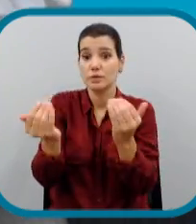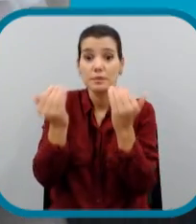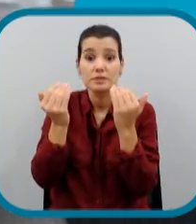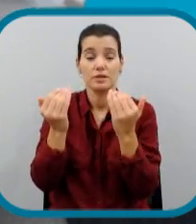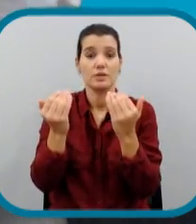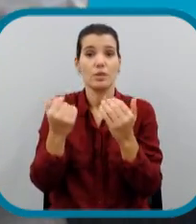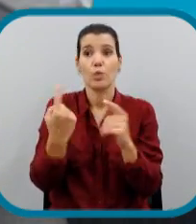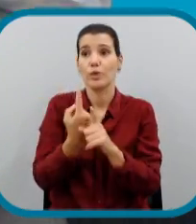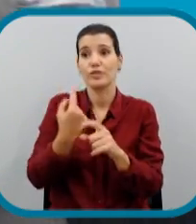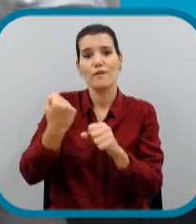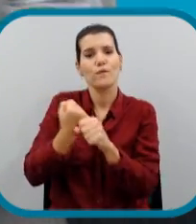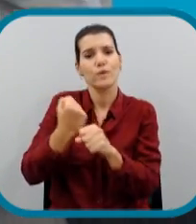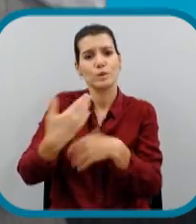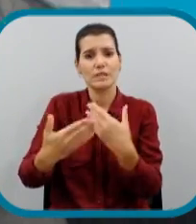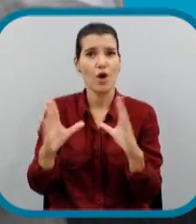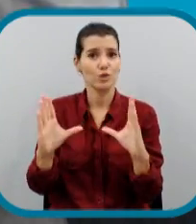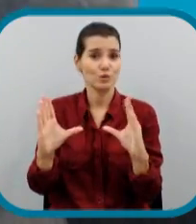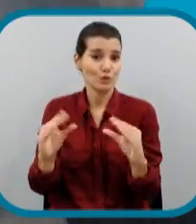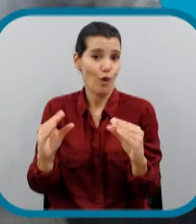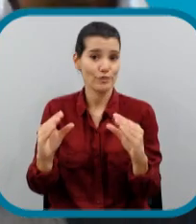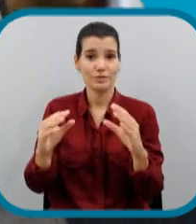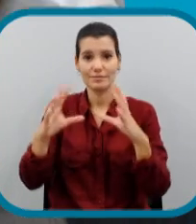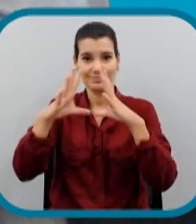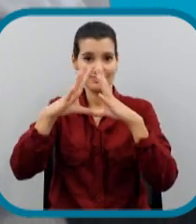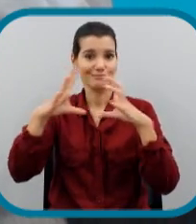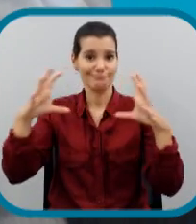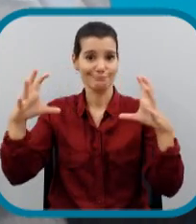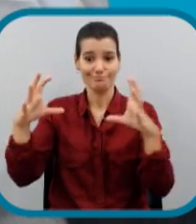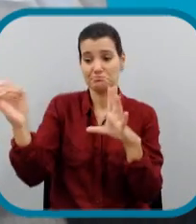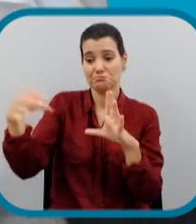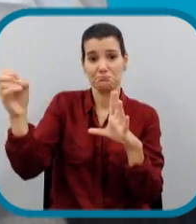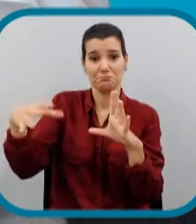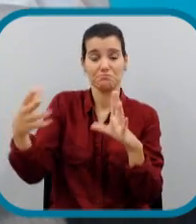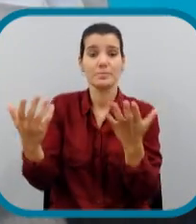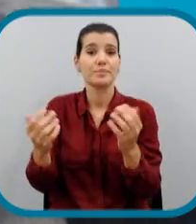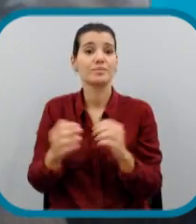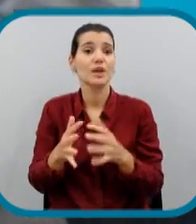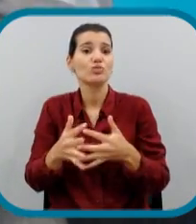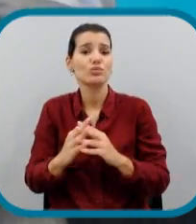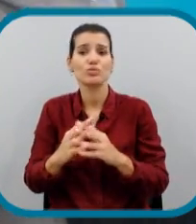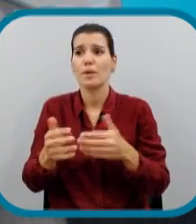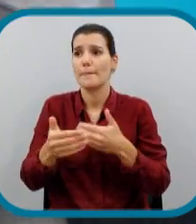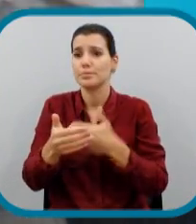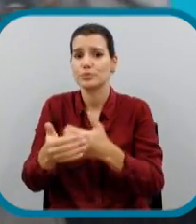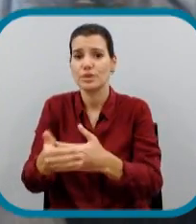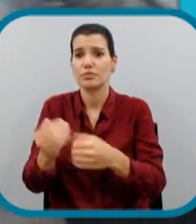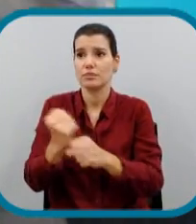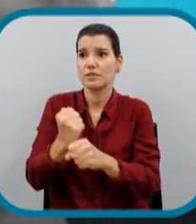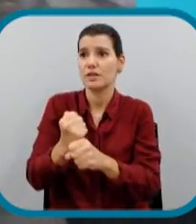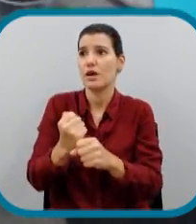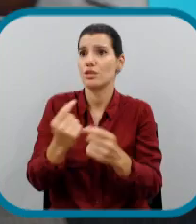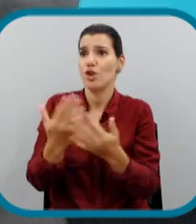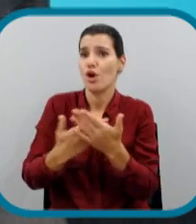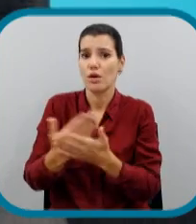informação, como funcionalidades, se o software está a correr em clouds, como estruturação de processos, de sequências de